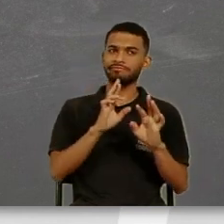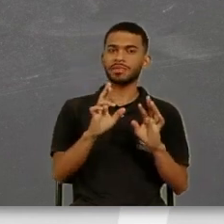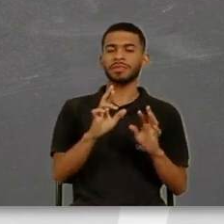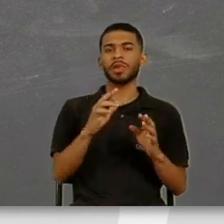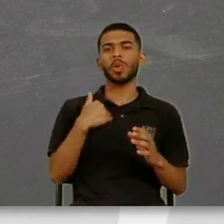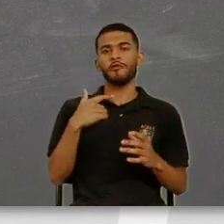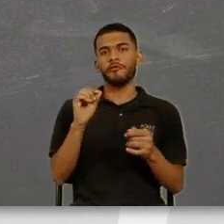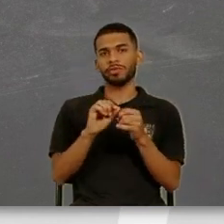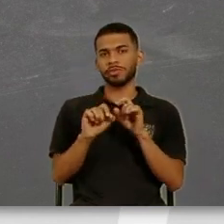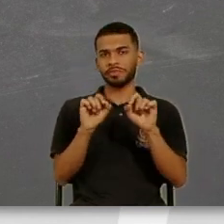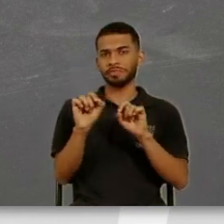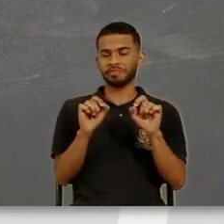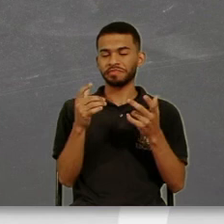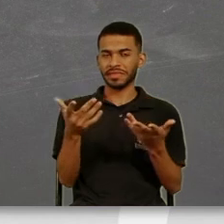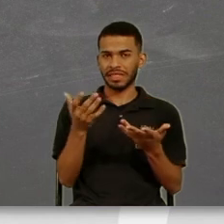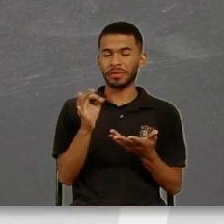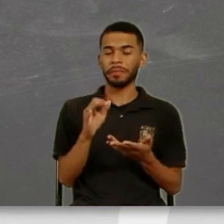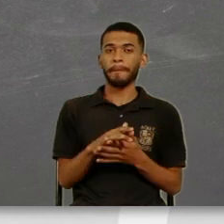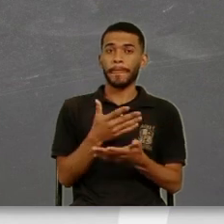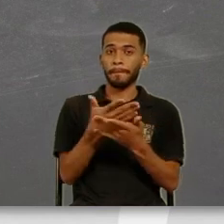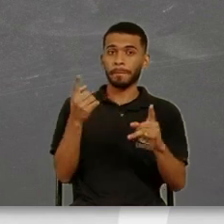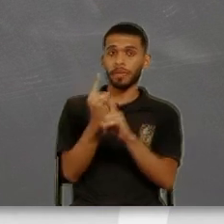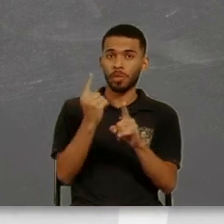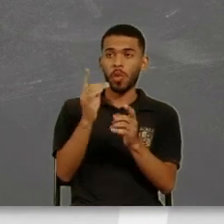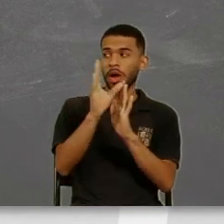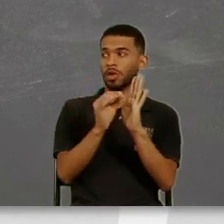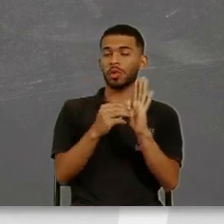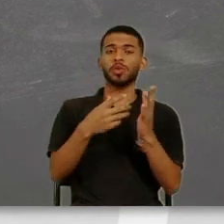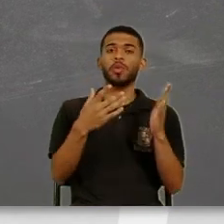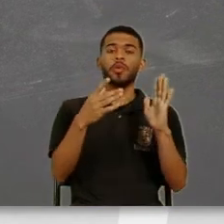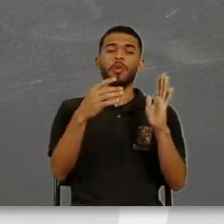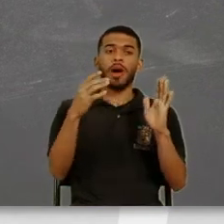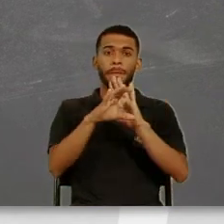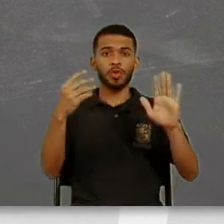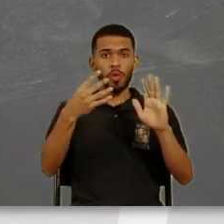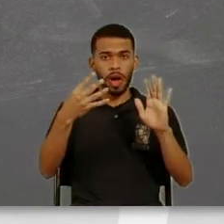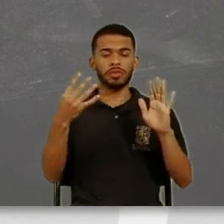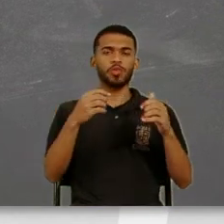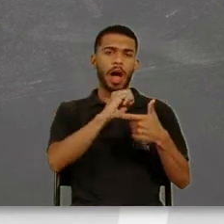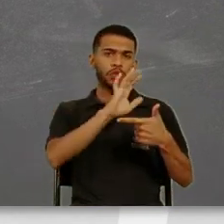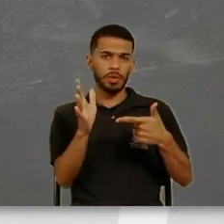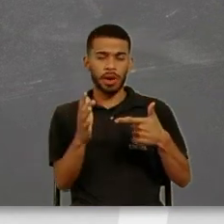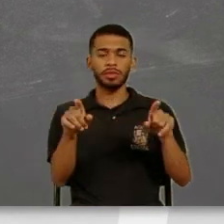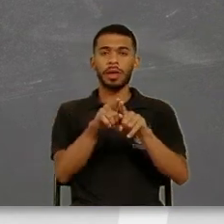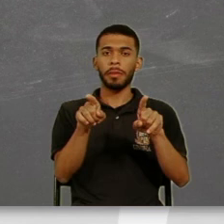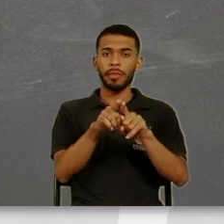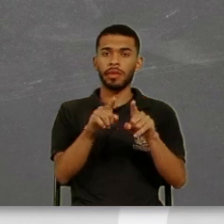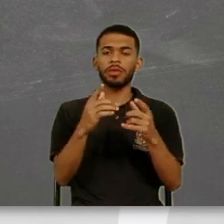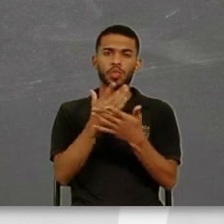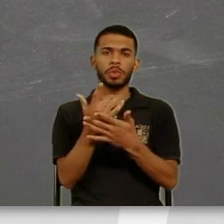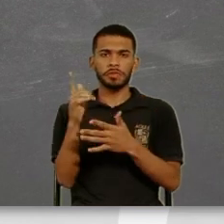fazendo. Vocês encontram novamente esse conteúdo no capítulo 4, tanto do livro de Álgebra Linear do Anton, quanto no do Leon,